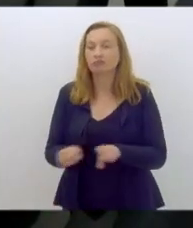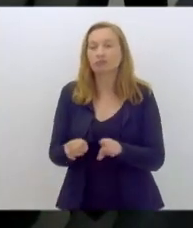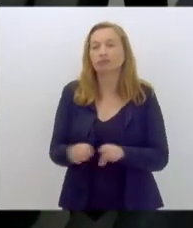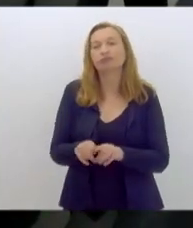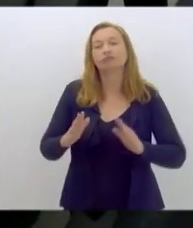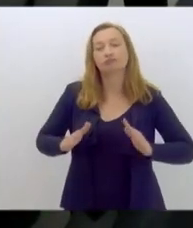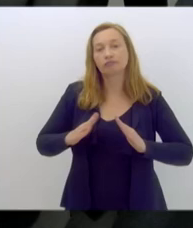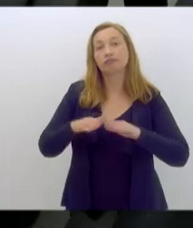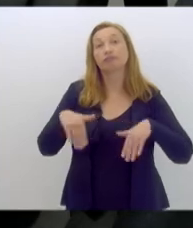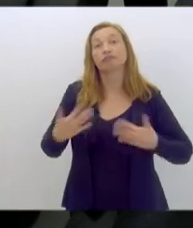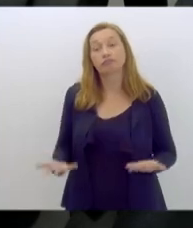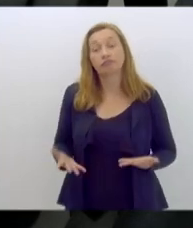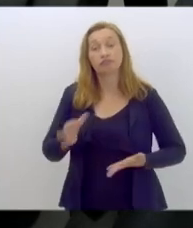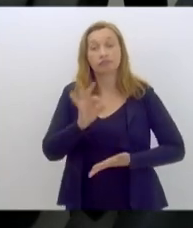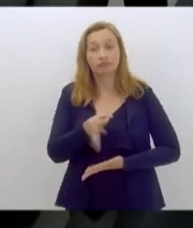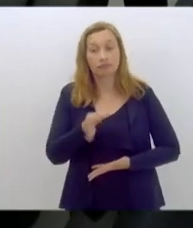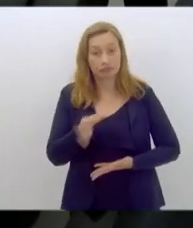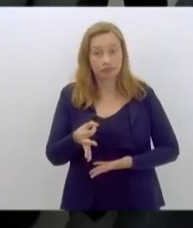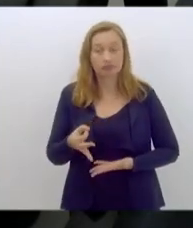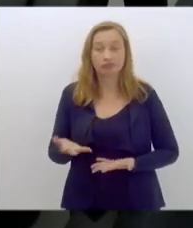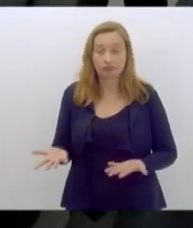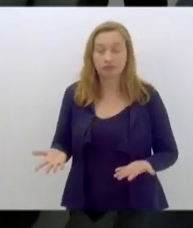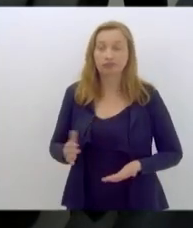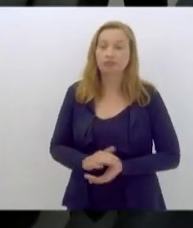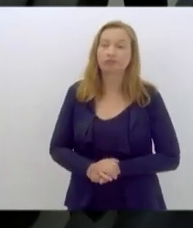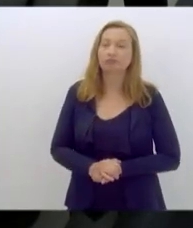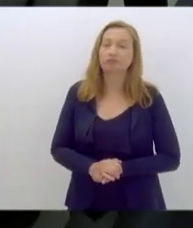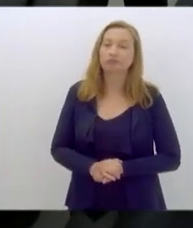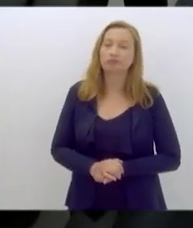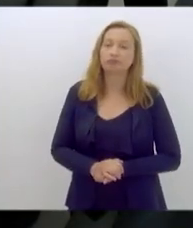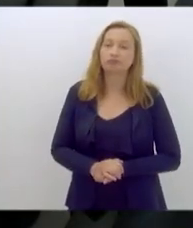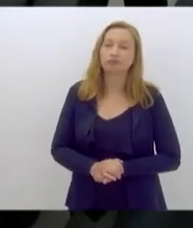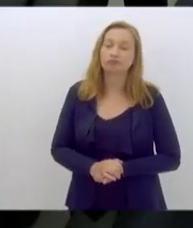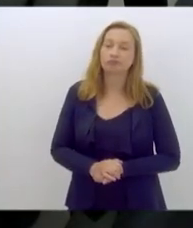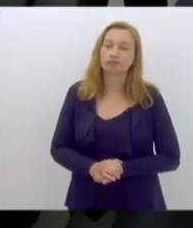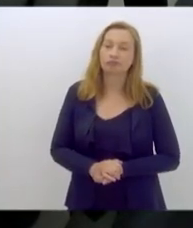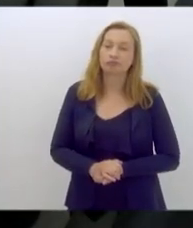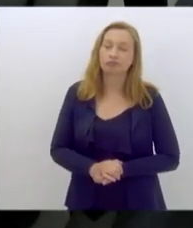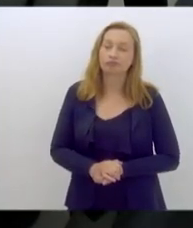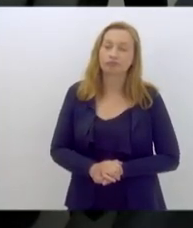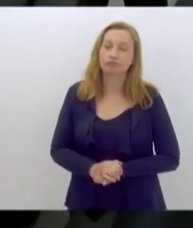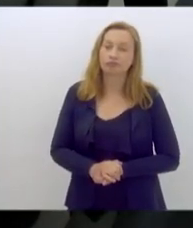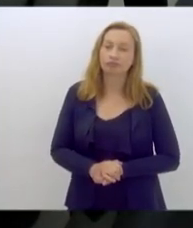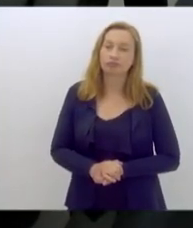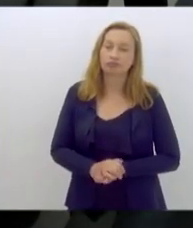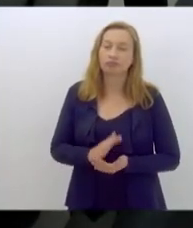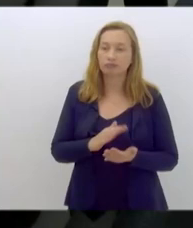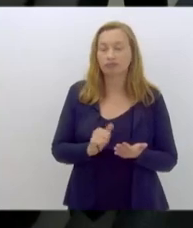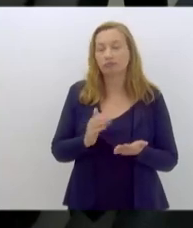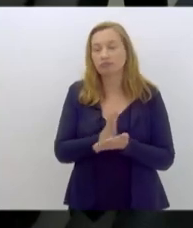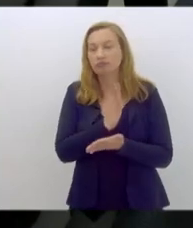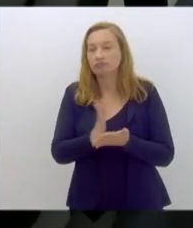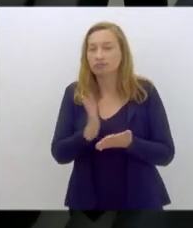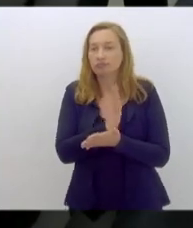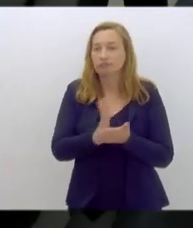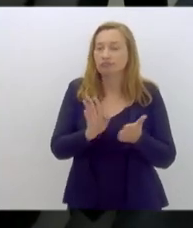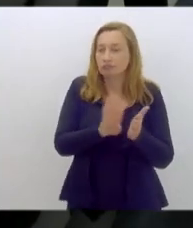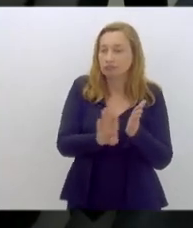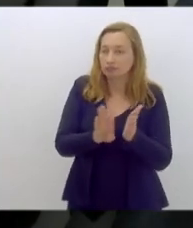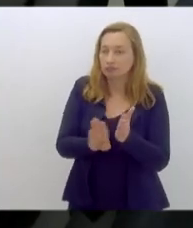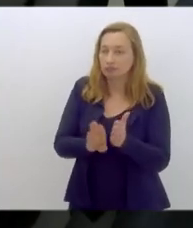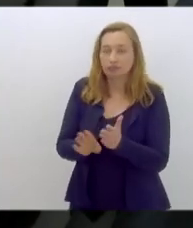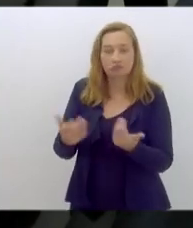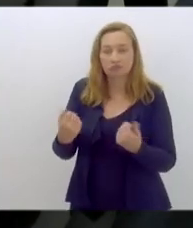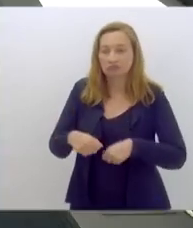casa também então obviamente que ele acabou a gente acabou tirando algumas despesas que não